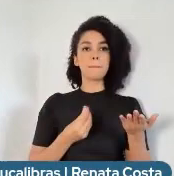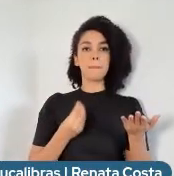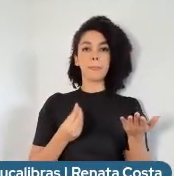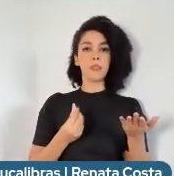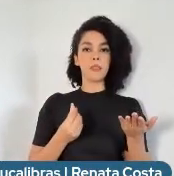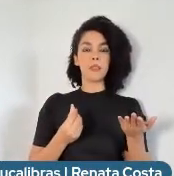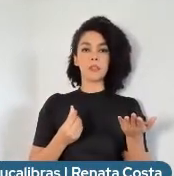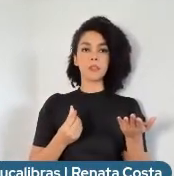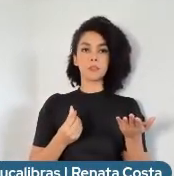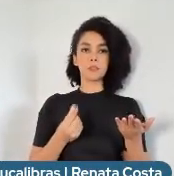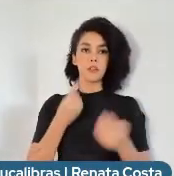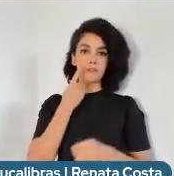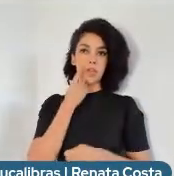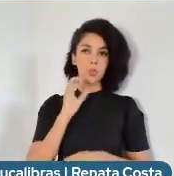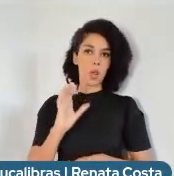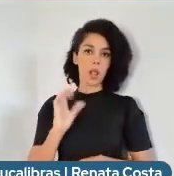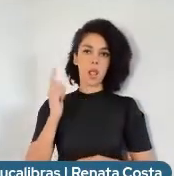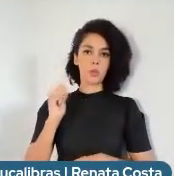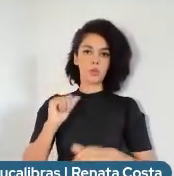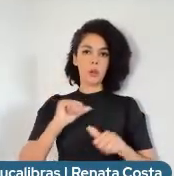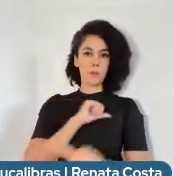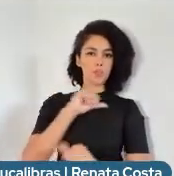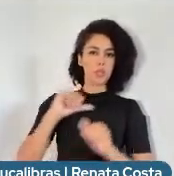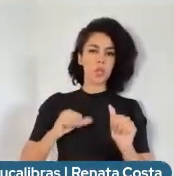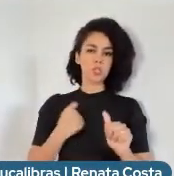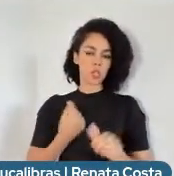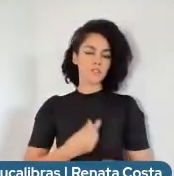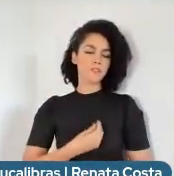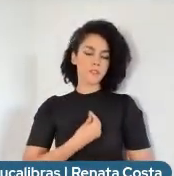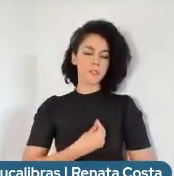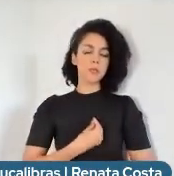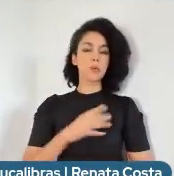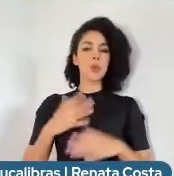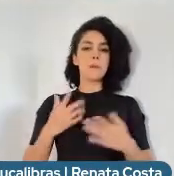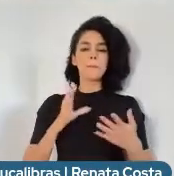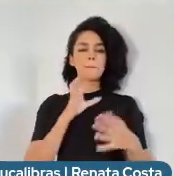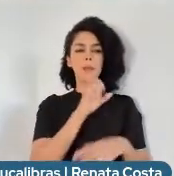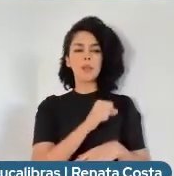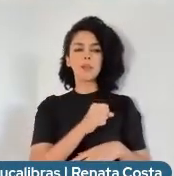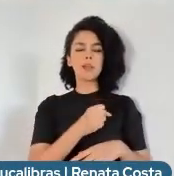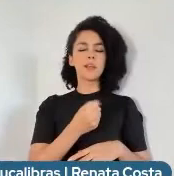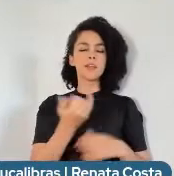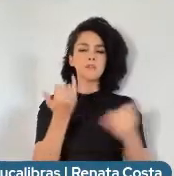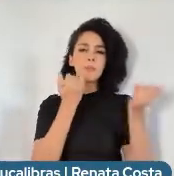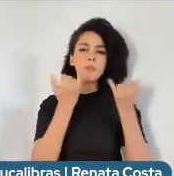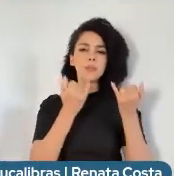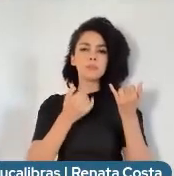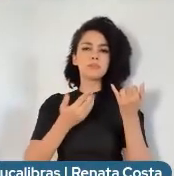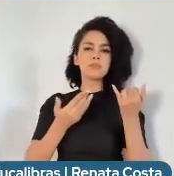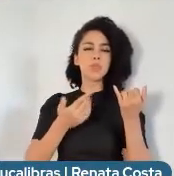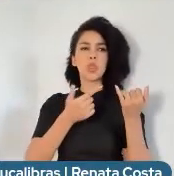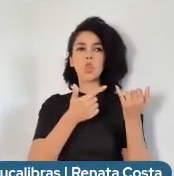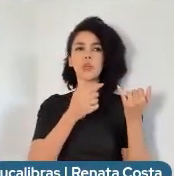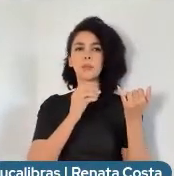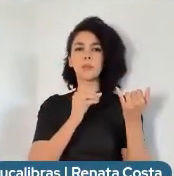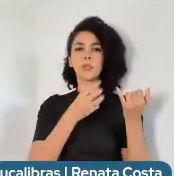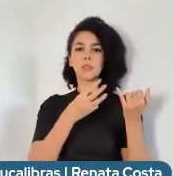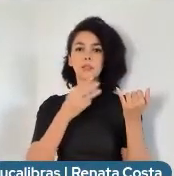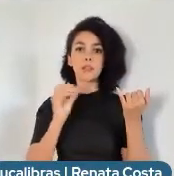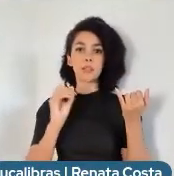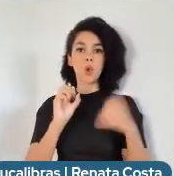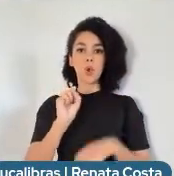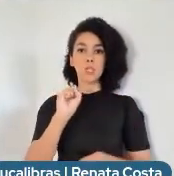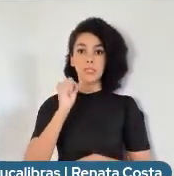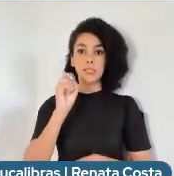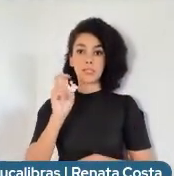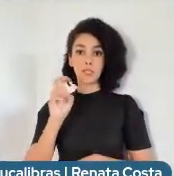diante da, óbvio, dessa transição que nós vivemos, quando a gente pega dados que em 2030, 85% das profissões que existem